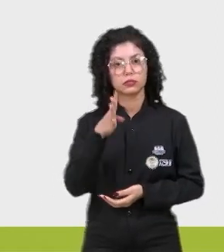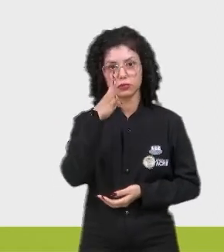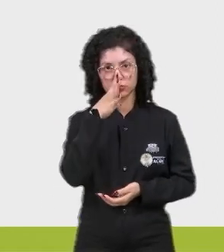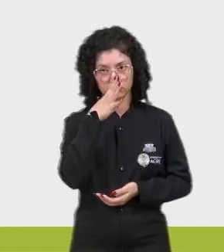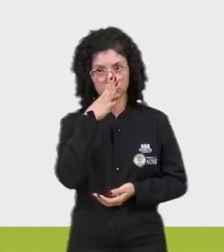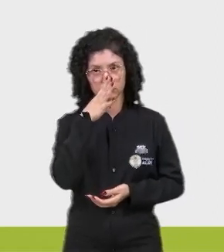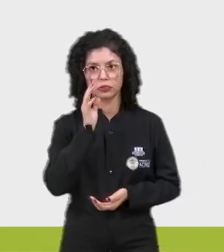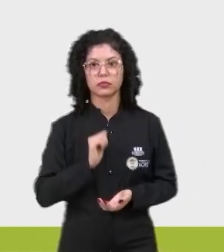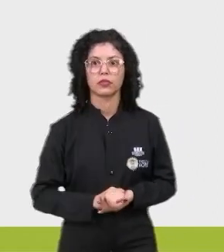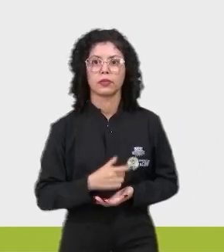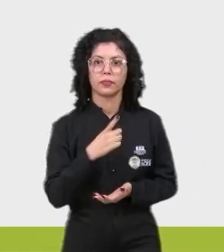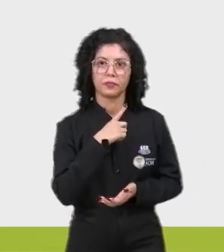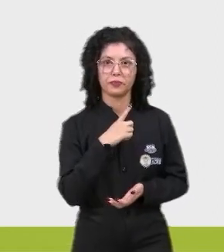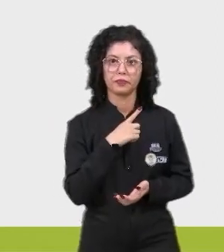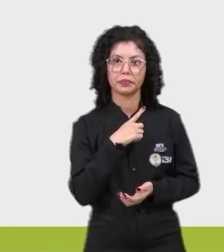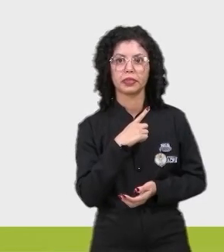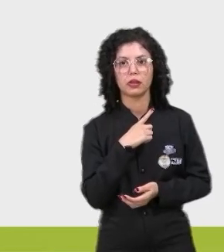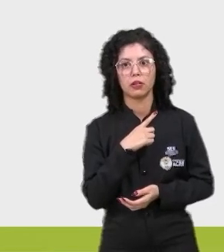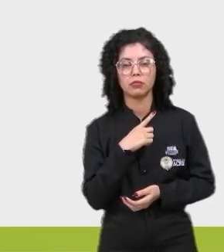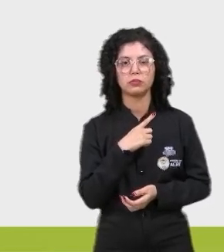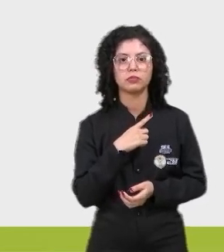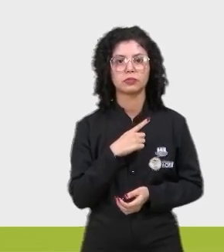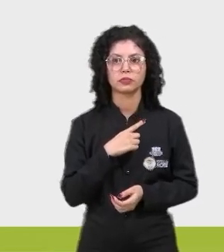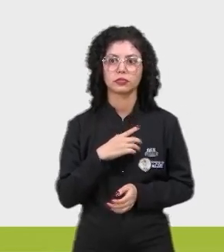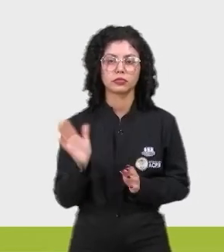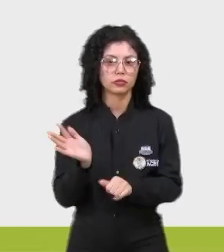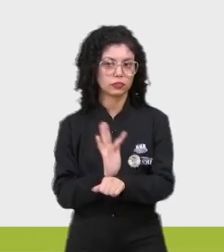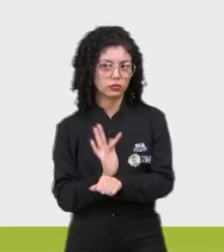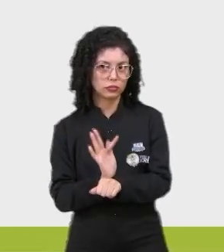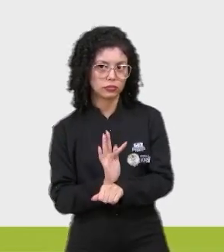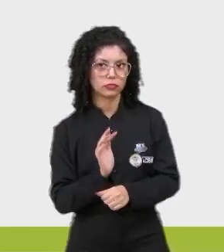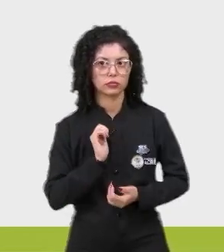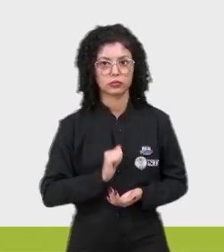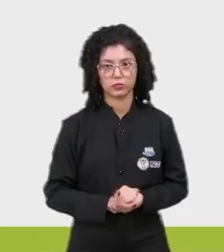assistiu, né, tem o link aí para você assistir ao filme.